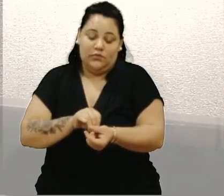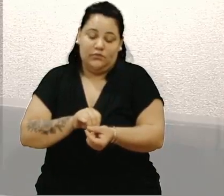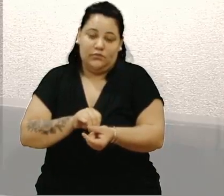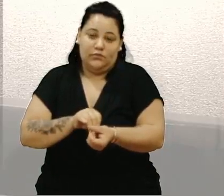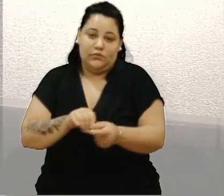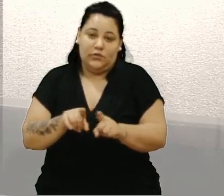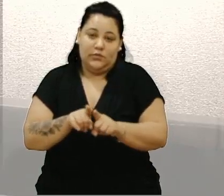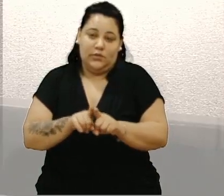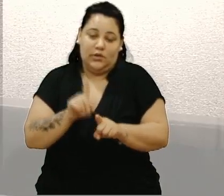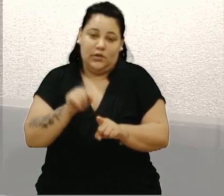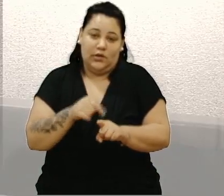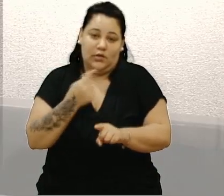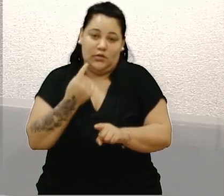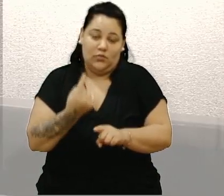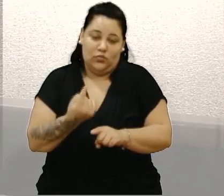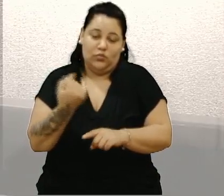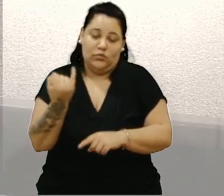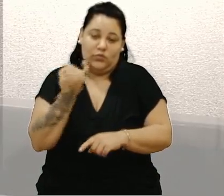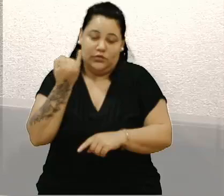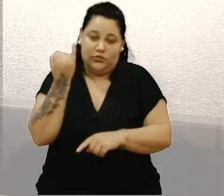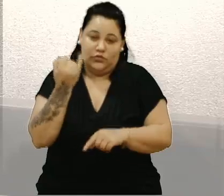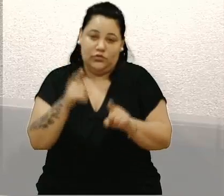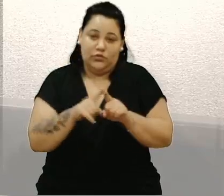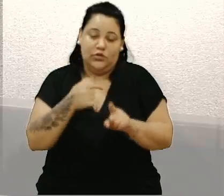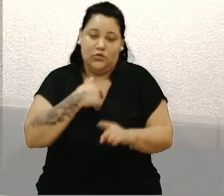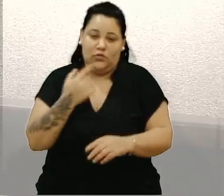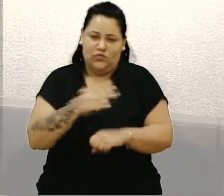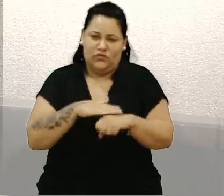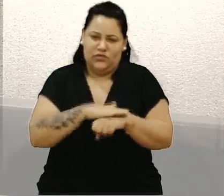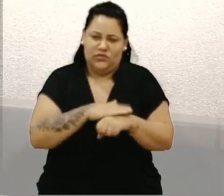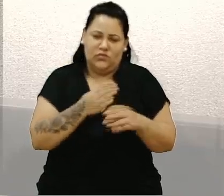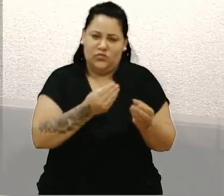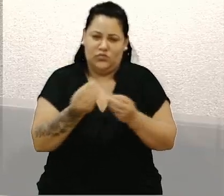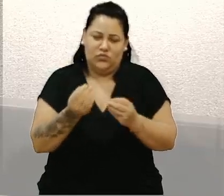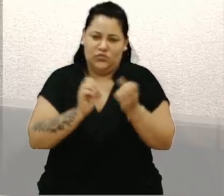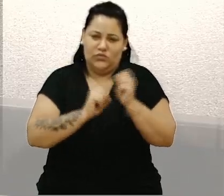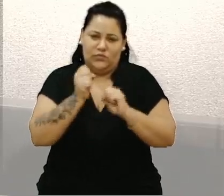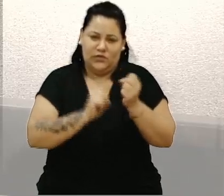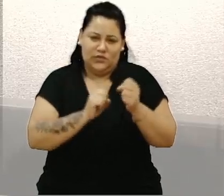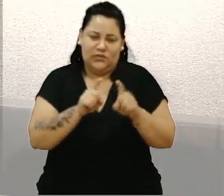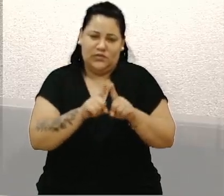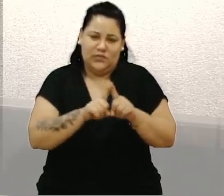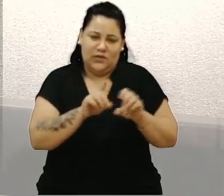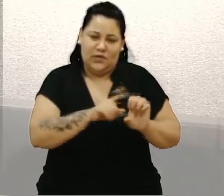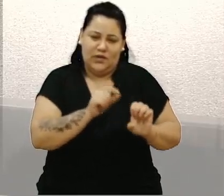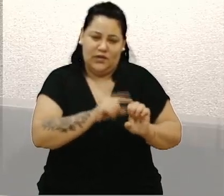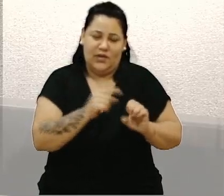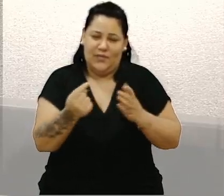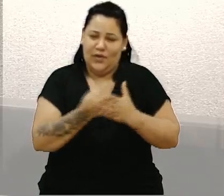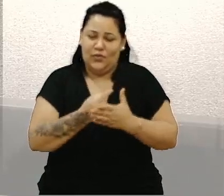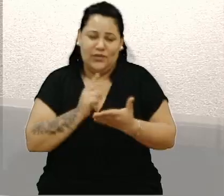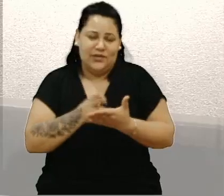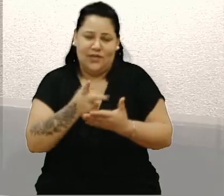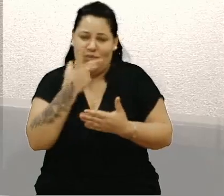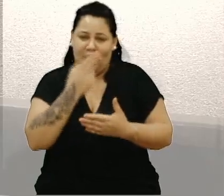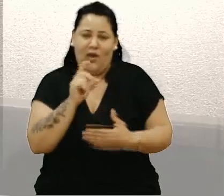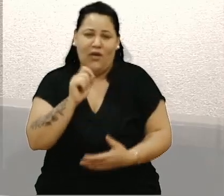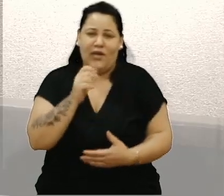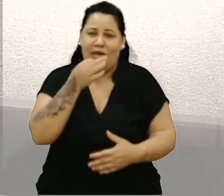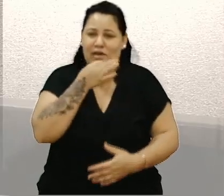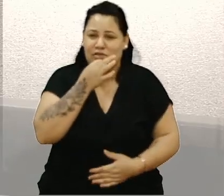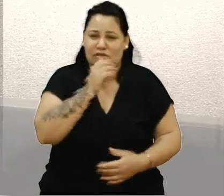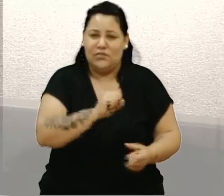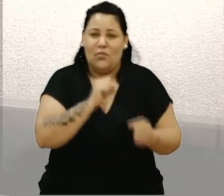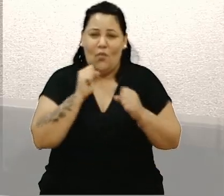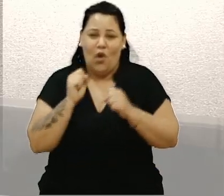deles. E eu conversando com muitos empresários, né? E a pergunta é sempre a mesma, né? No que Caxias